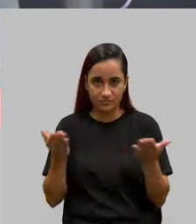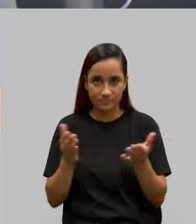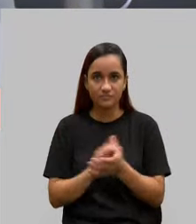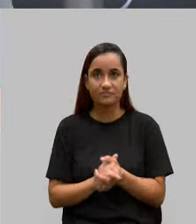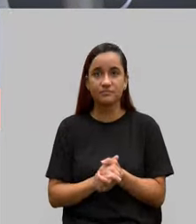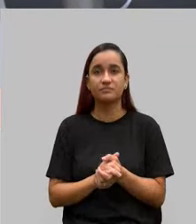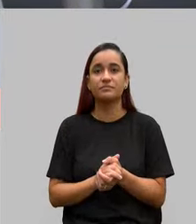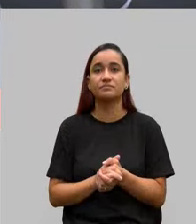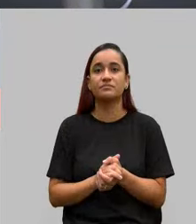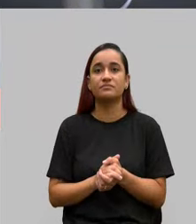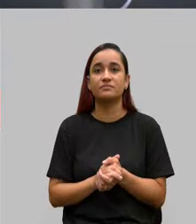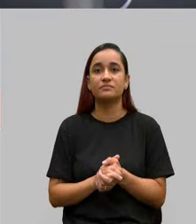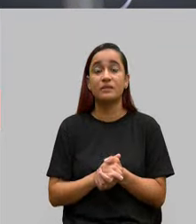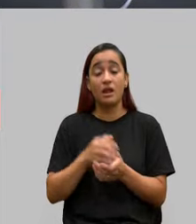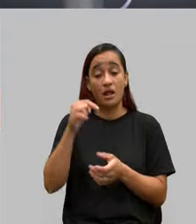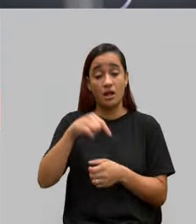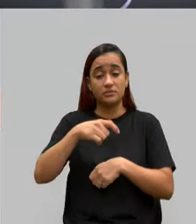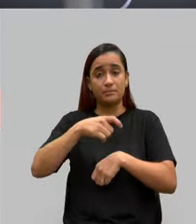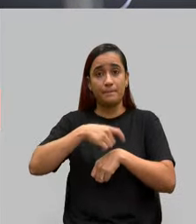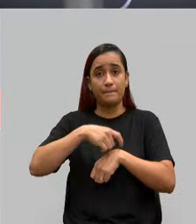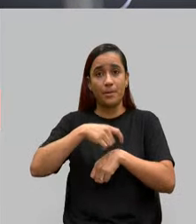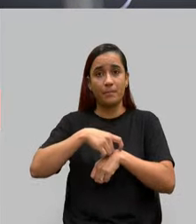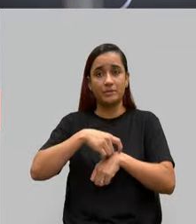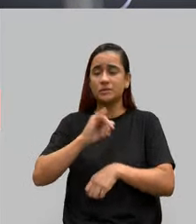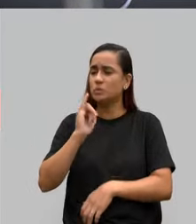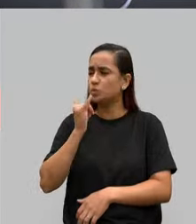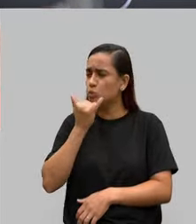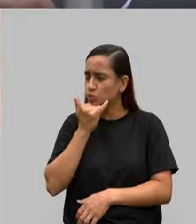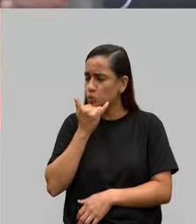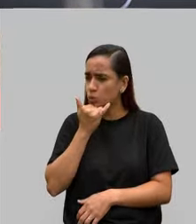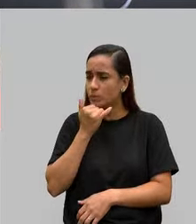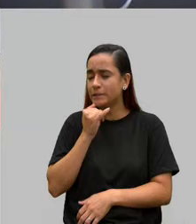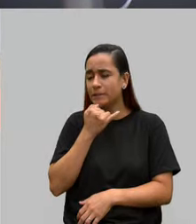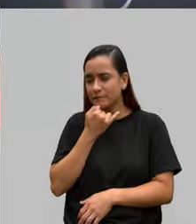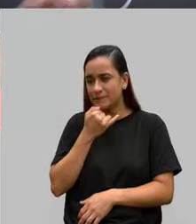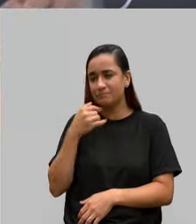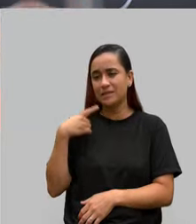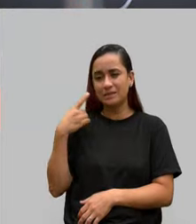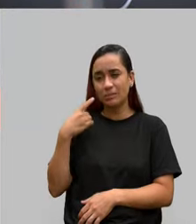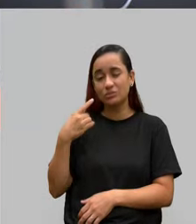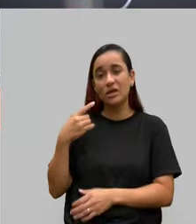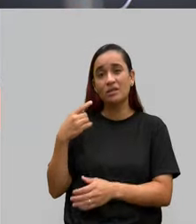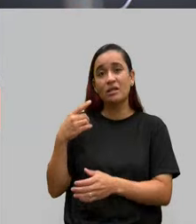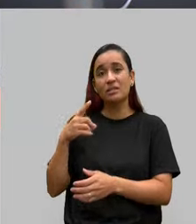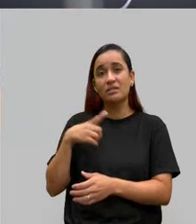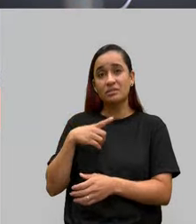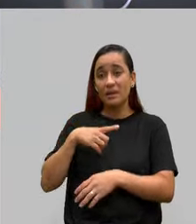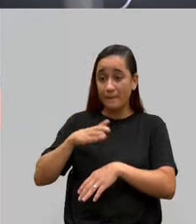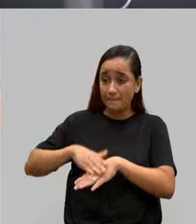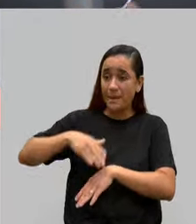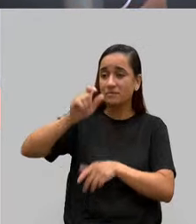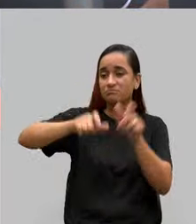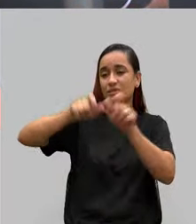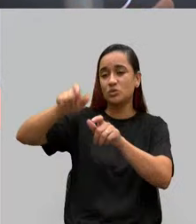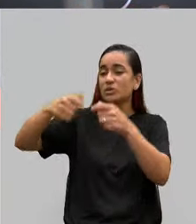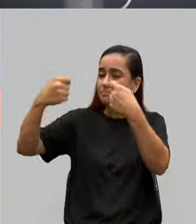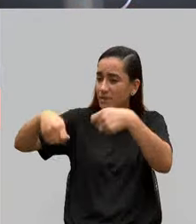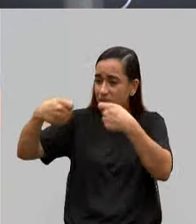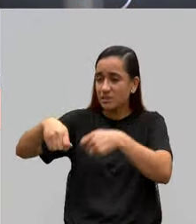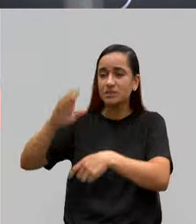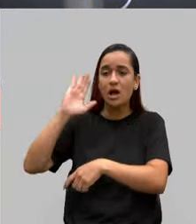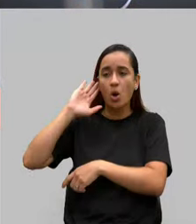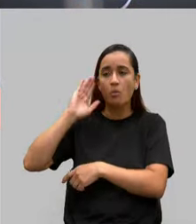é este momento eu lamento inclusive deputada que não tenhamos mais mandatos aqui agora para escutar isso eu fico